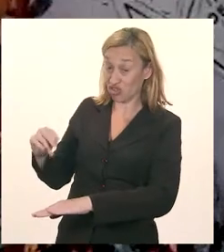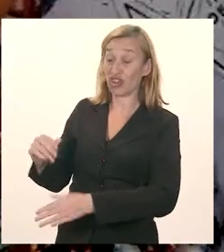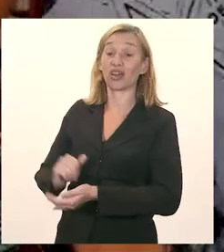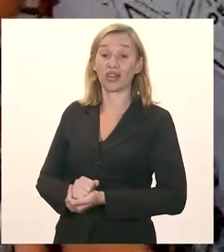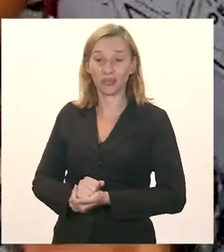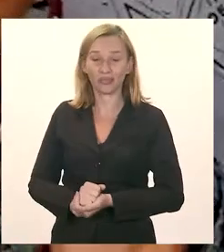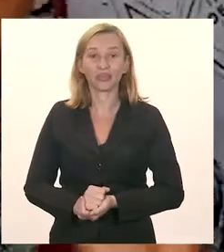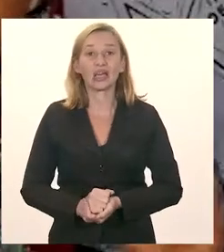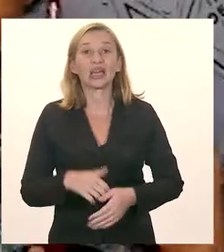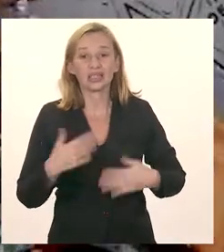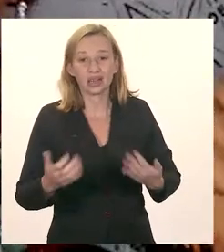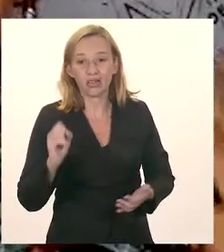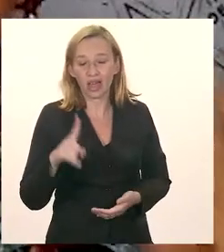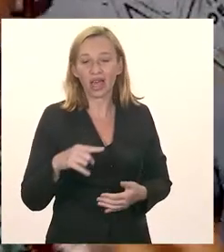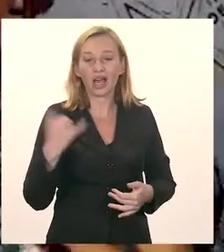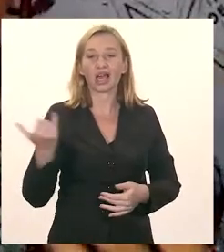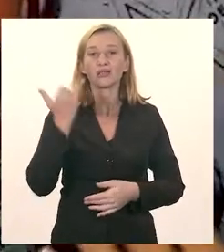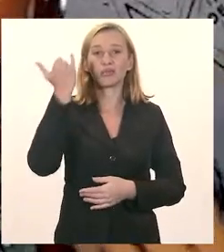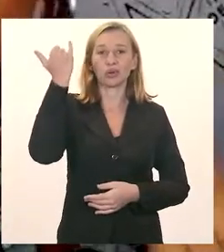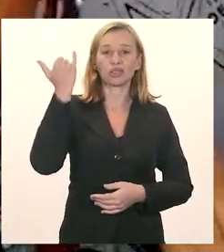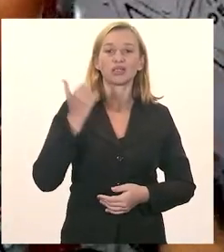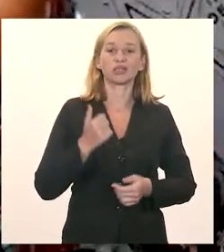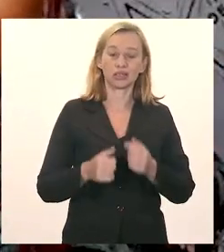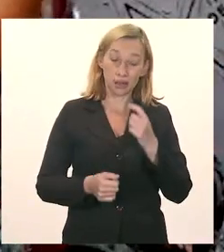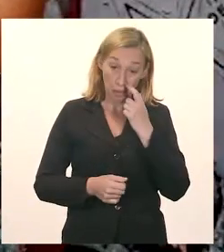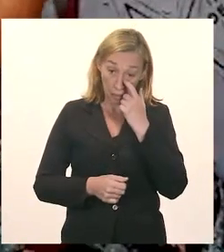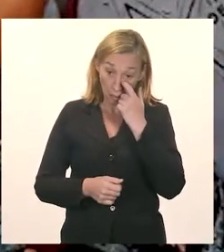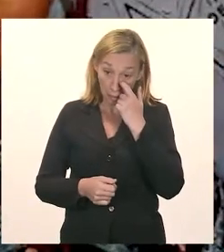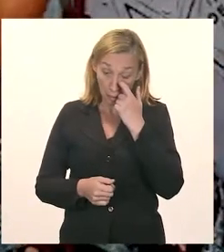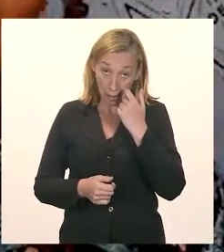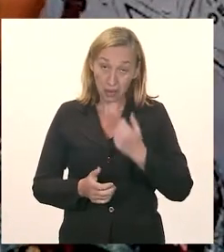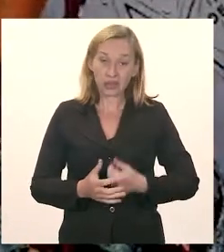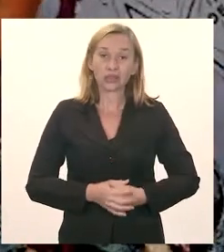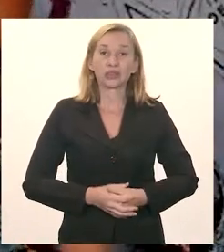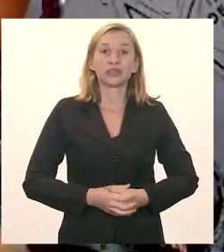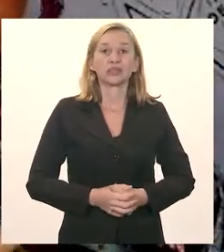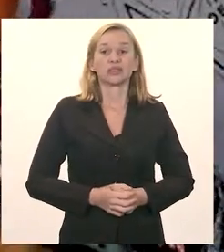isso, entendeu? Então acho que a importância